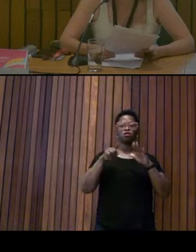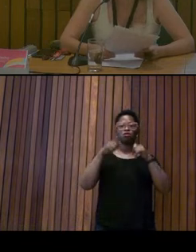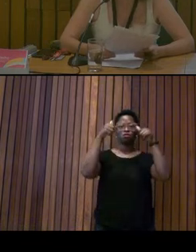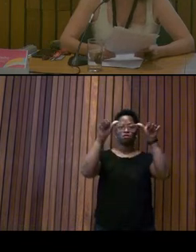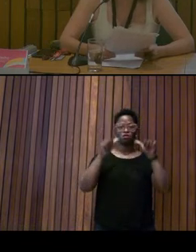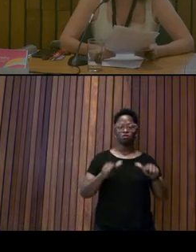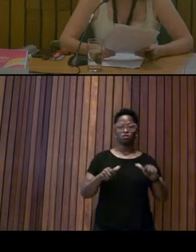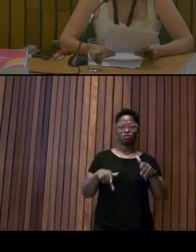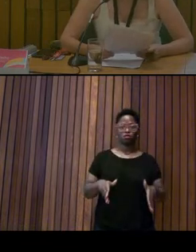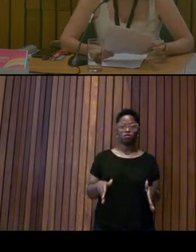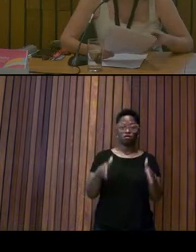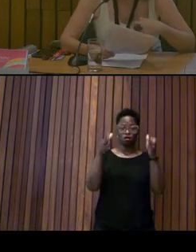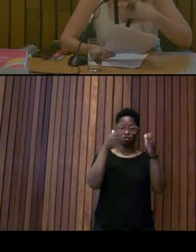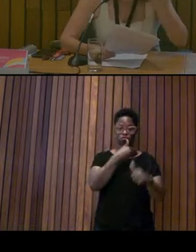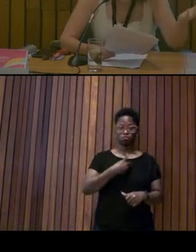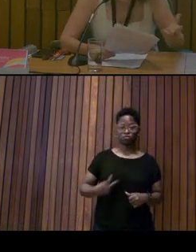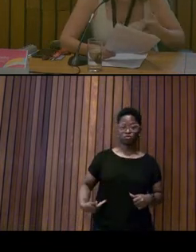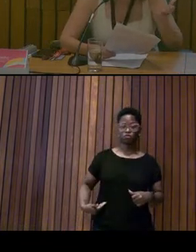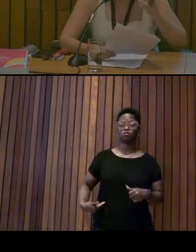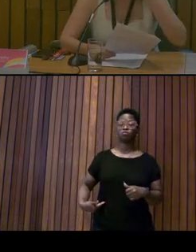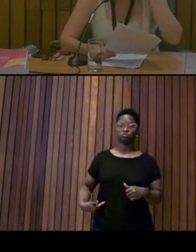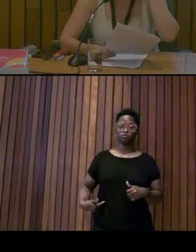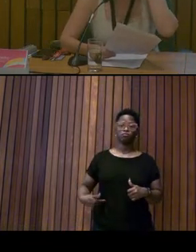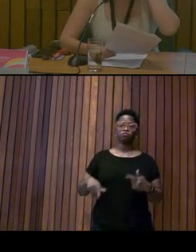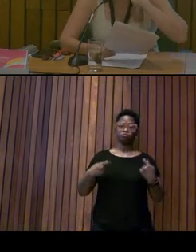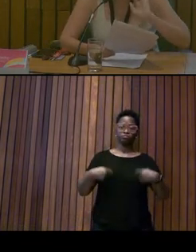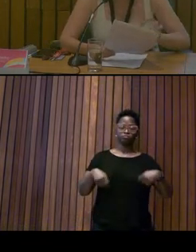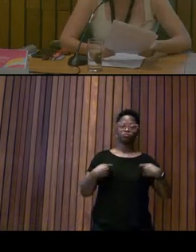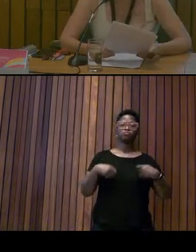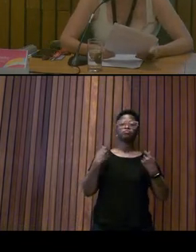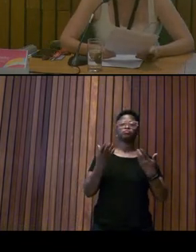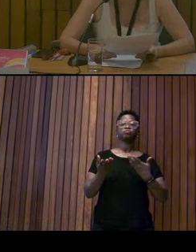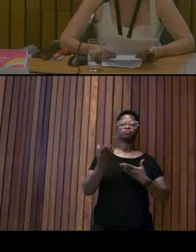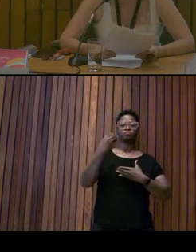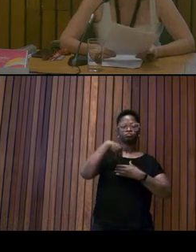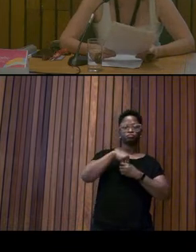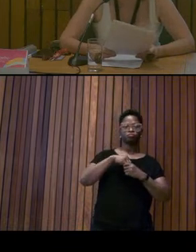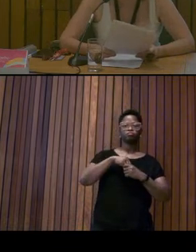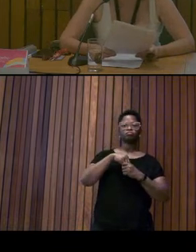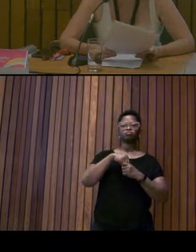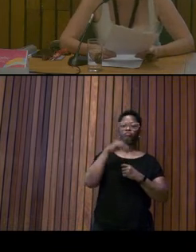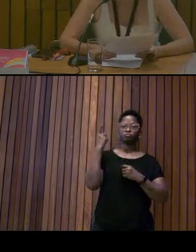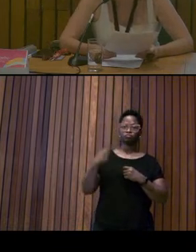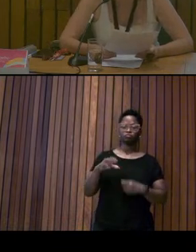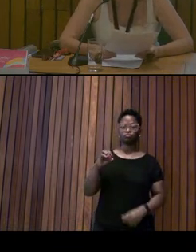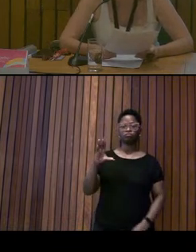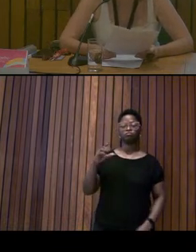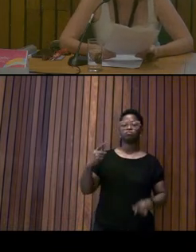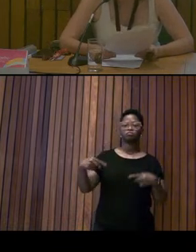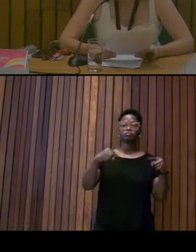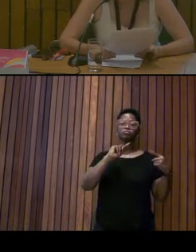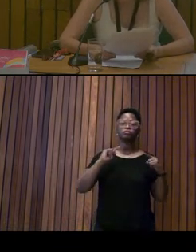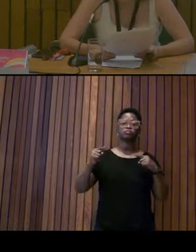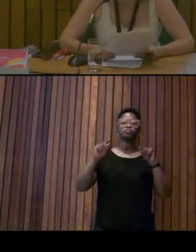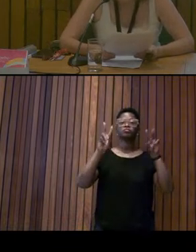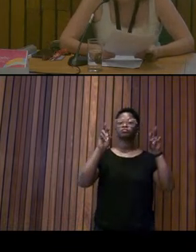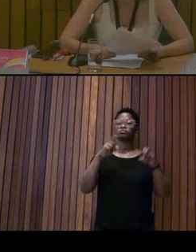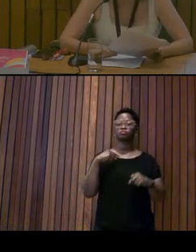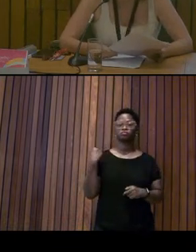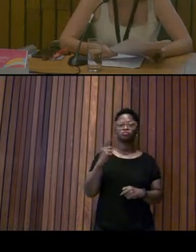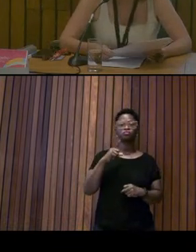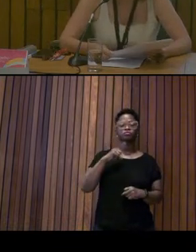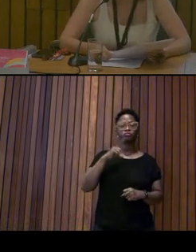públicos, né, em edifícios públicos. E, internamente, na Casa de Oswaldo Cruz, nós fizemos um debate em que nós